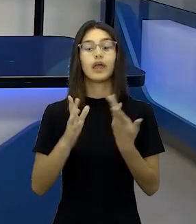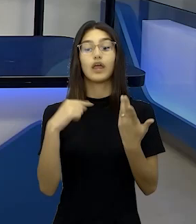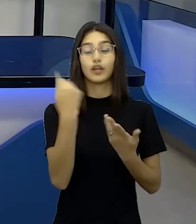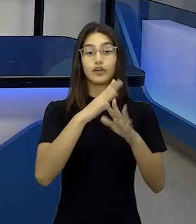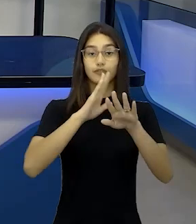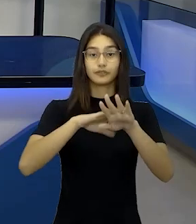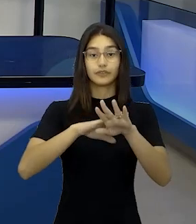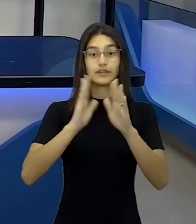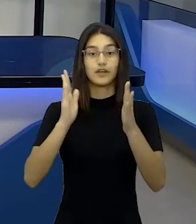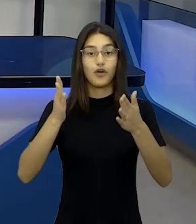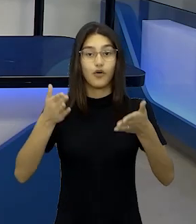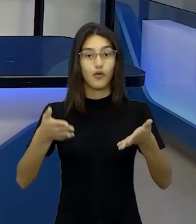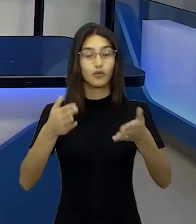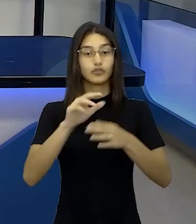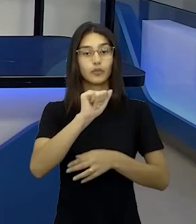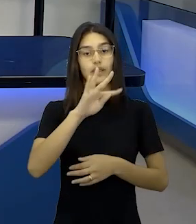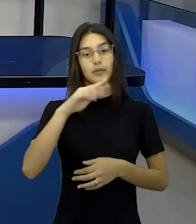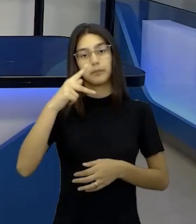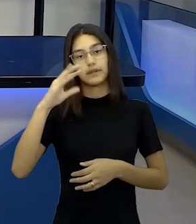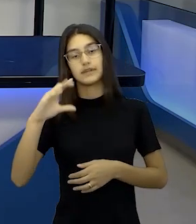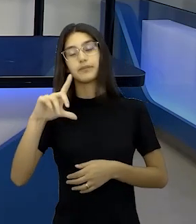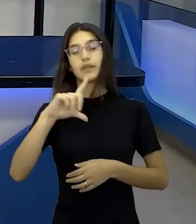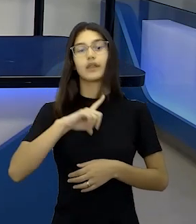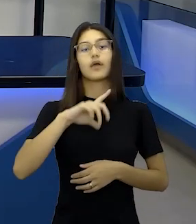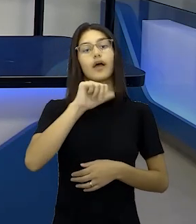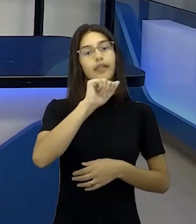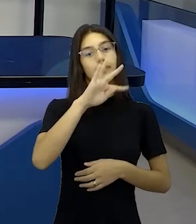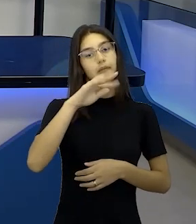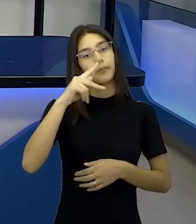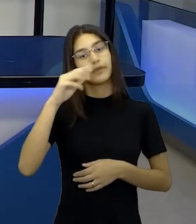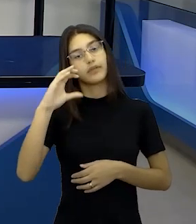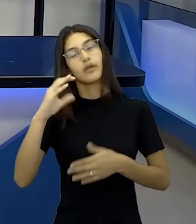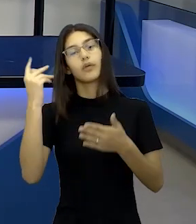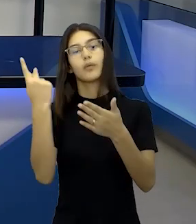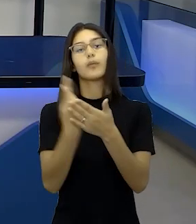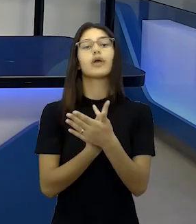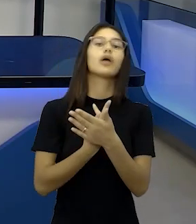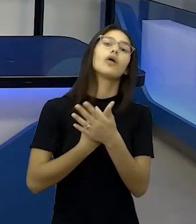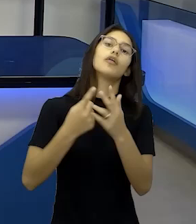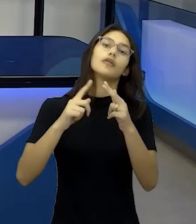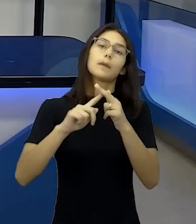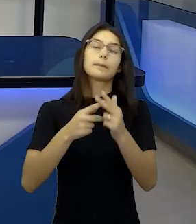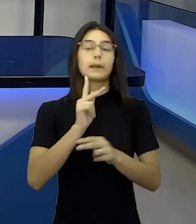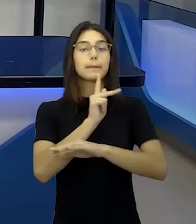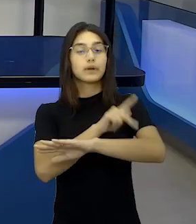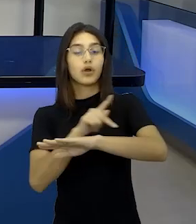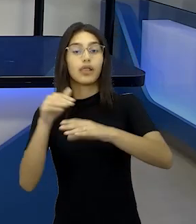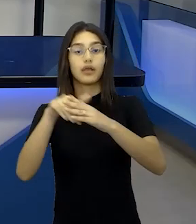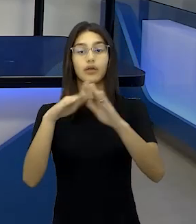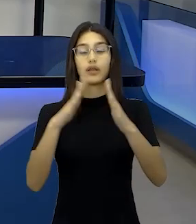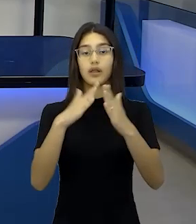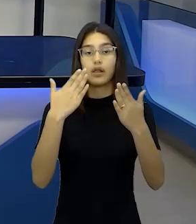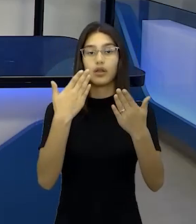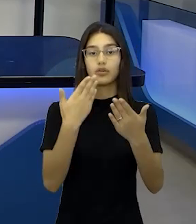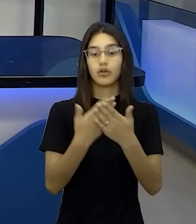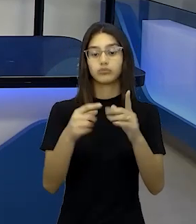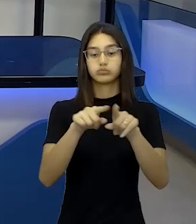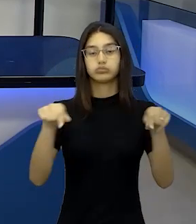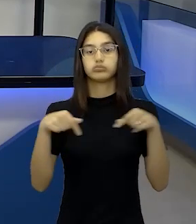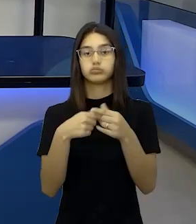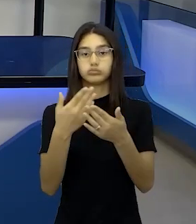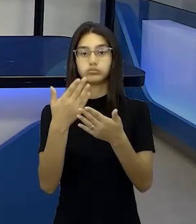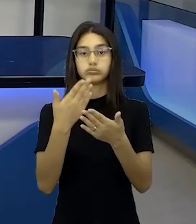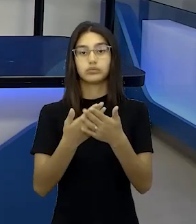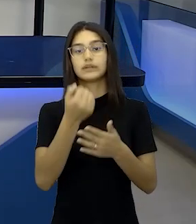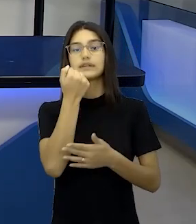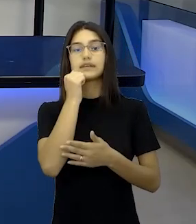vamos tratar hoje no ATPC. O ATPC de hoje vai ser o erro como ferramenta pedagógica na sala de aula na área de Ciências da